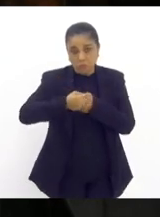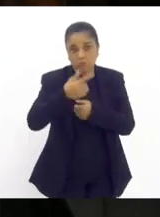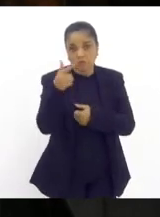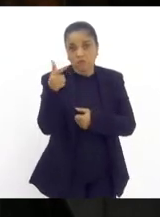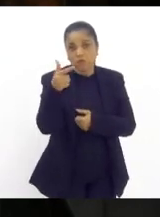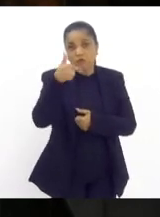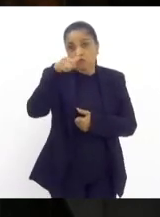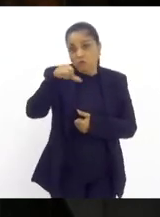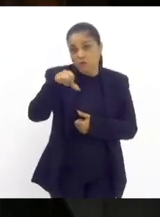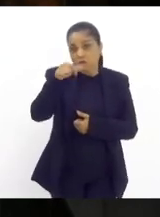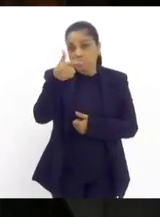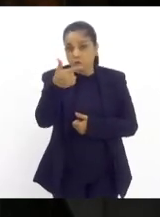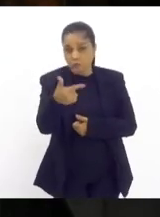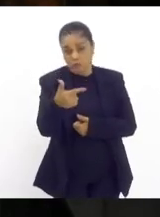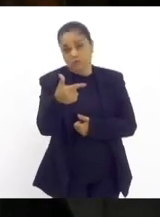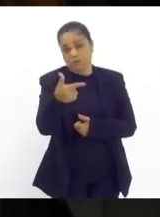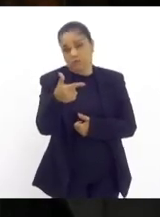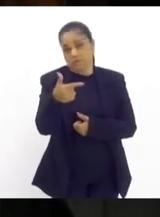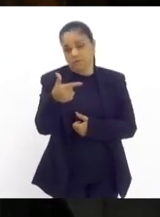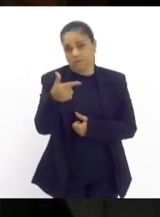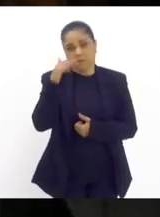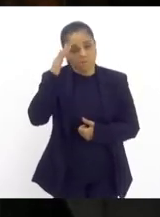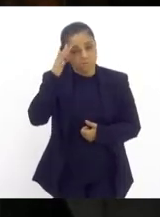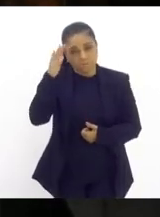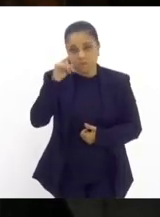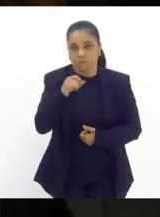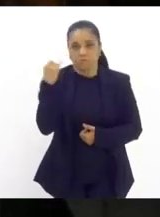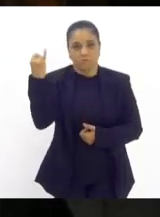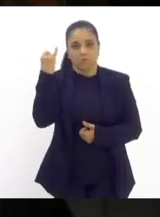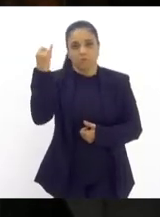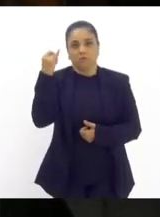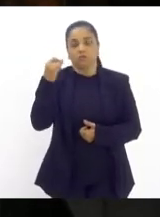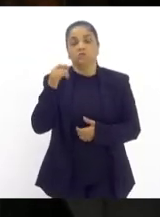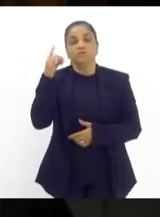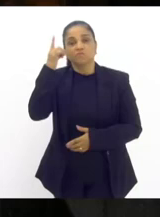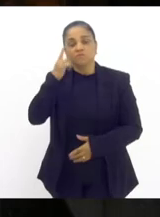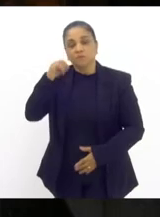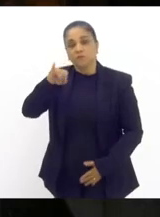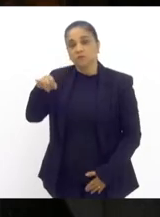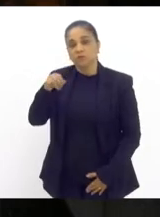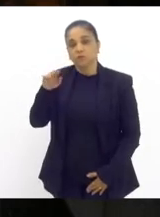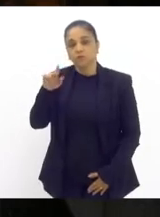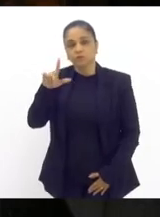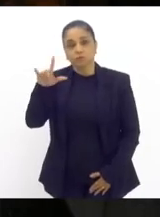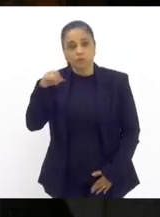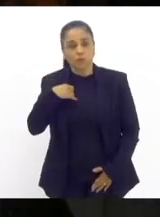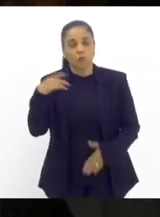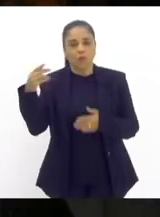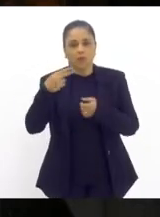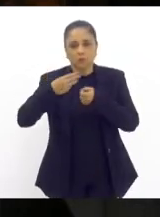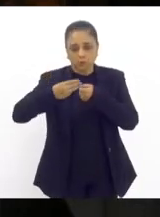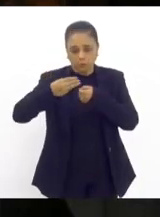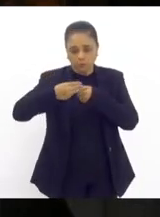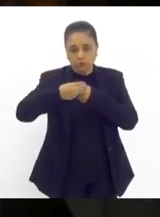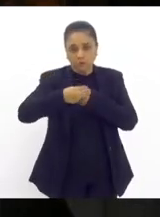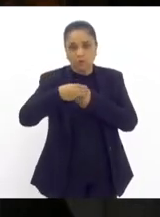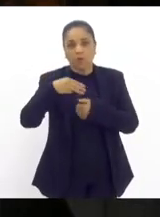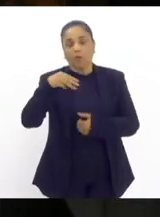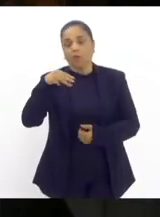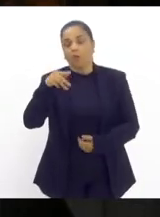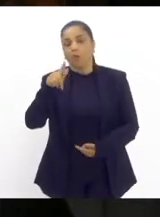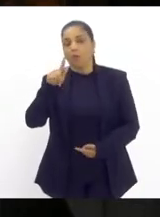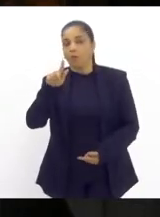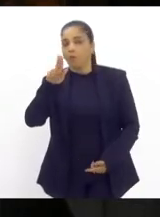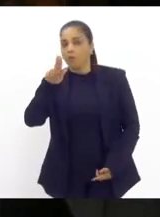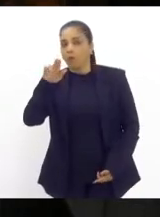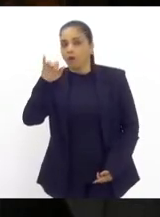Deputado Júlio Rocha tá aí do lado excelência é do município de Guapimirim